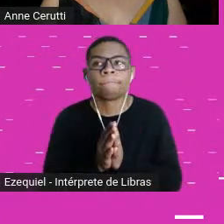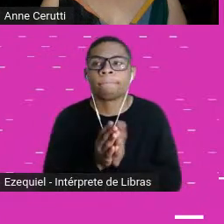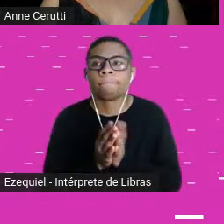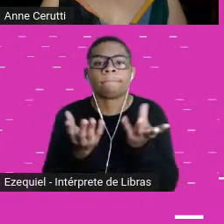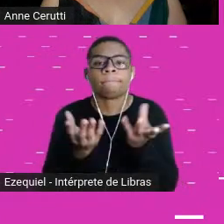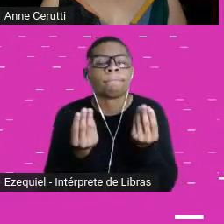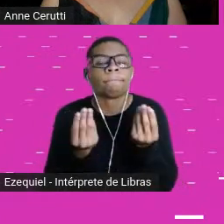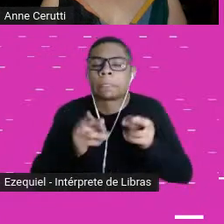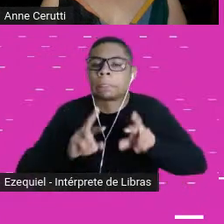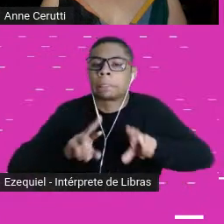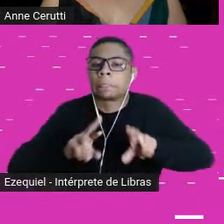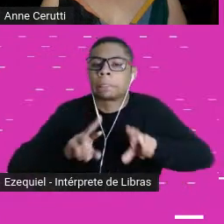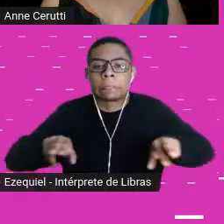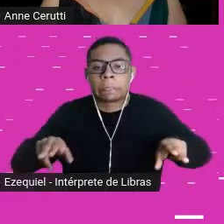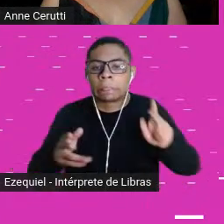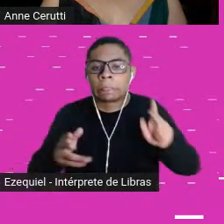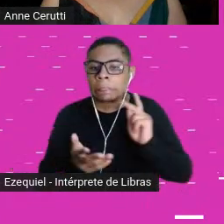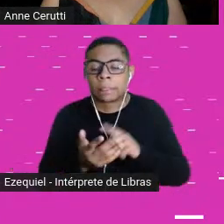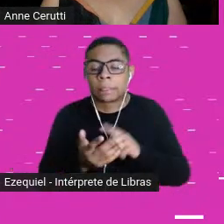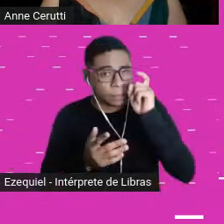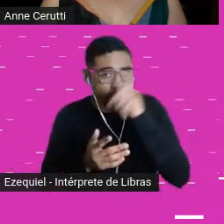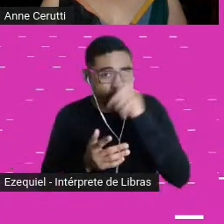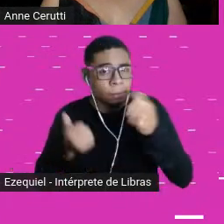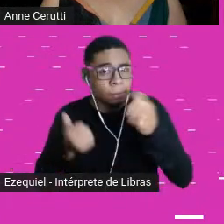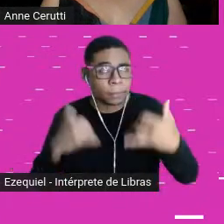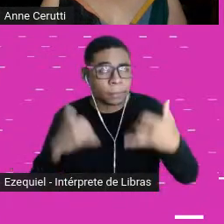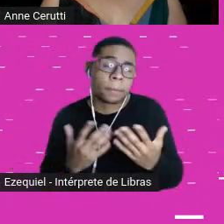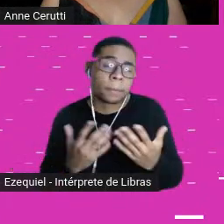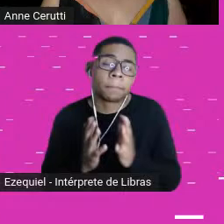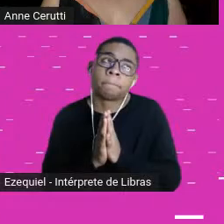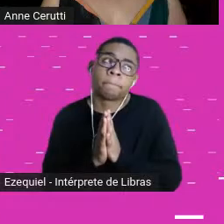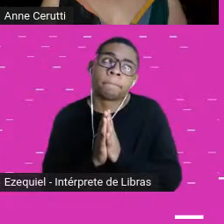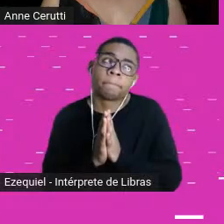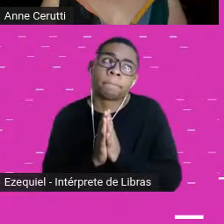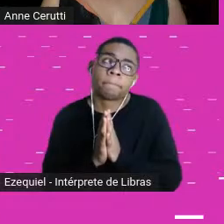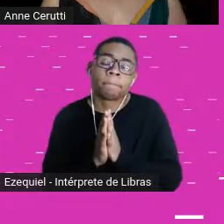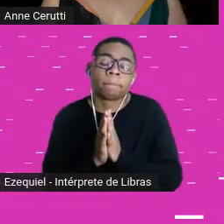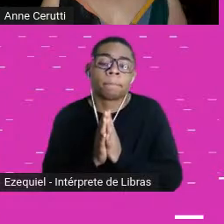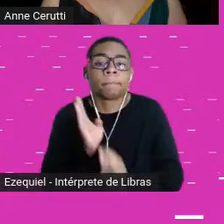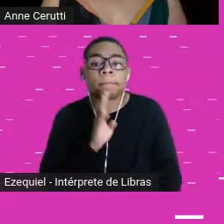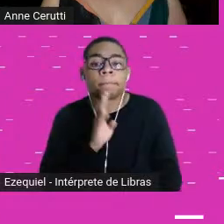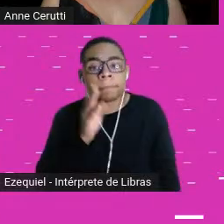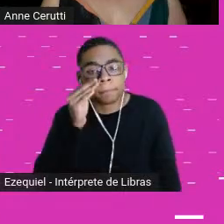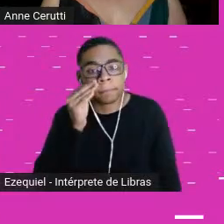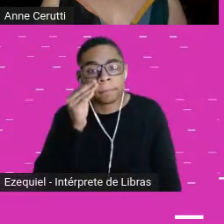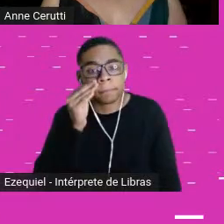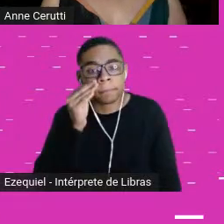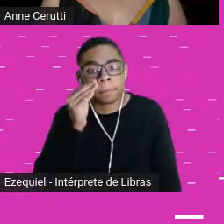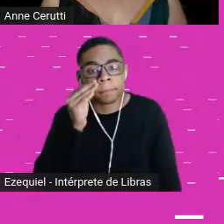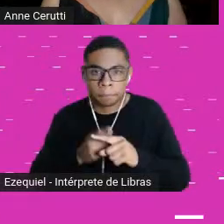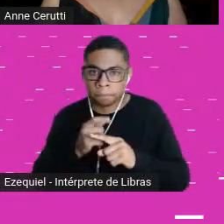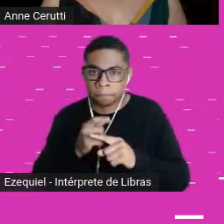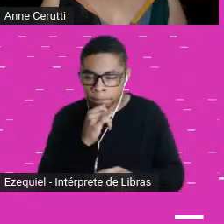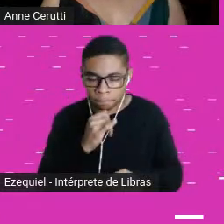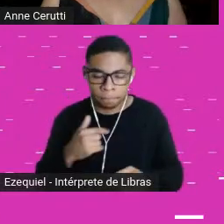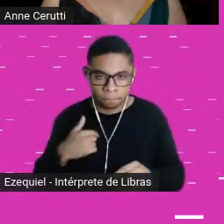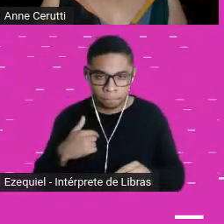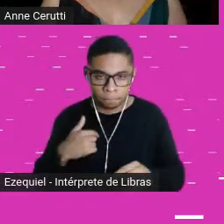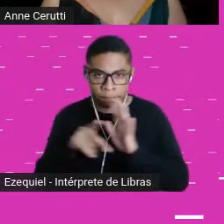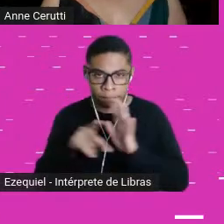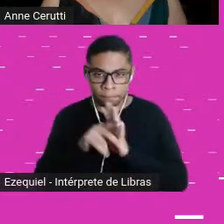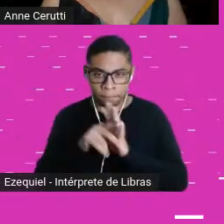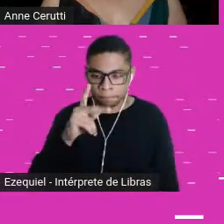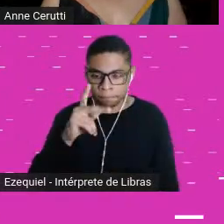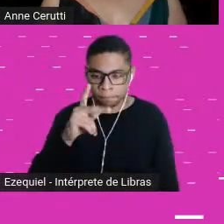Eu ainda. E é curioso, porque depois que eu saí do CPT, eu fui estudar